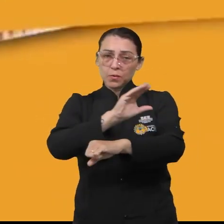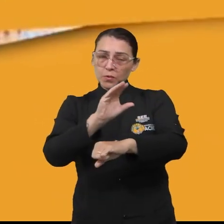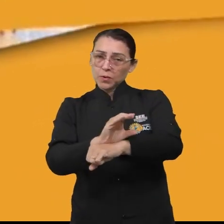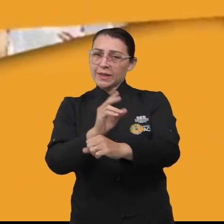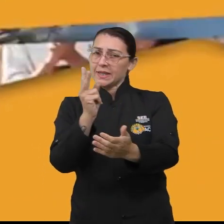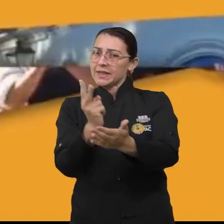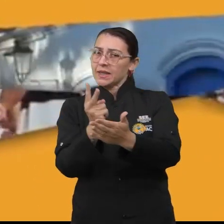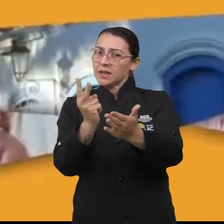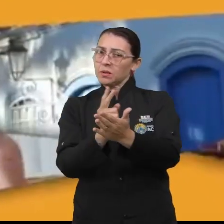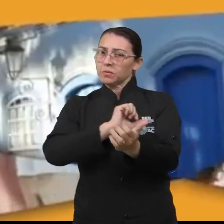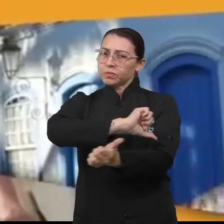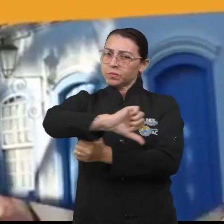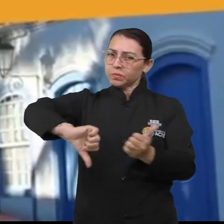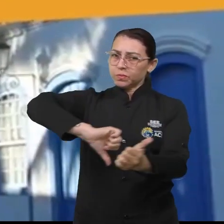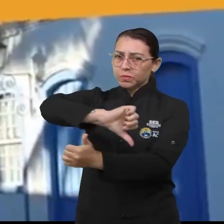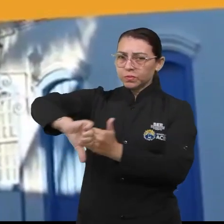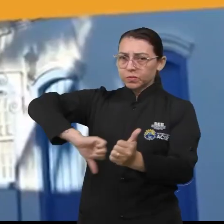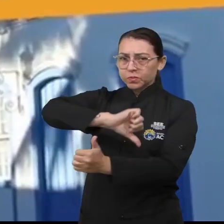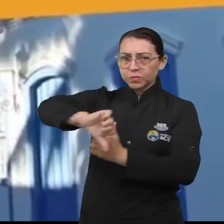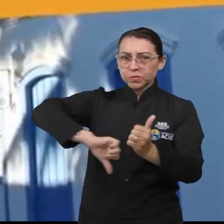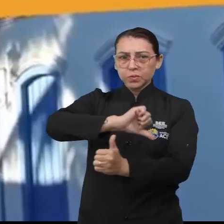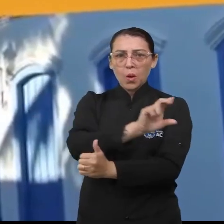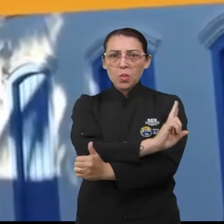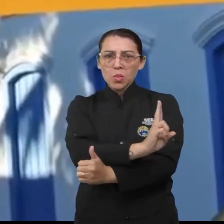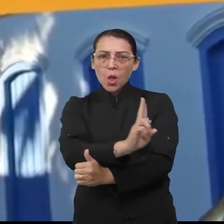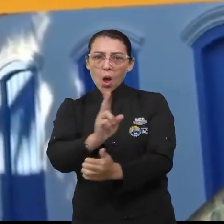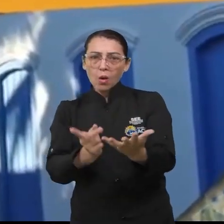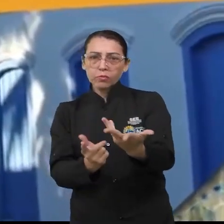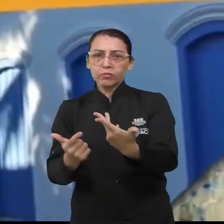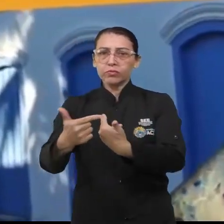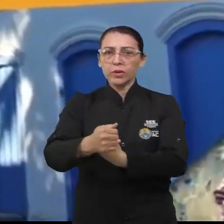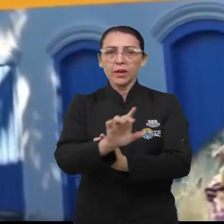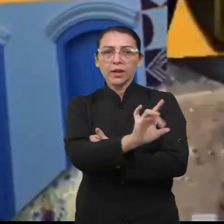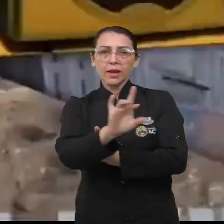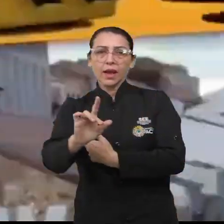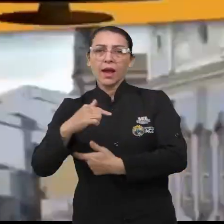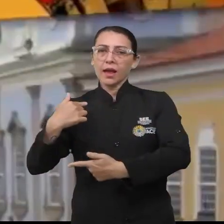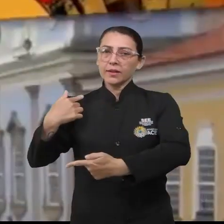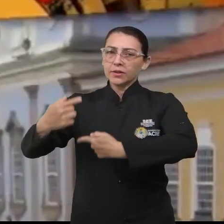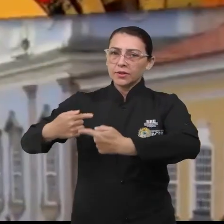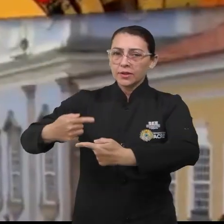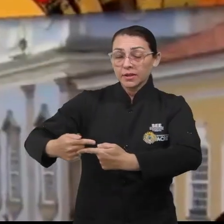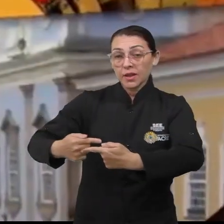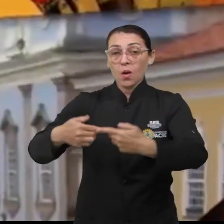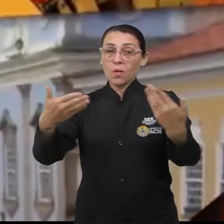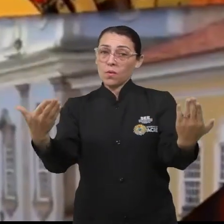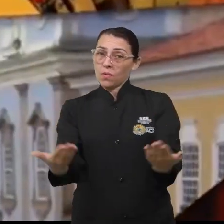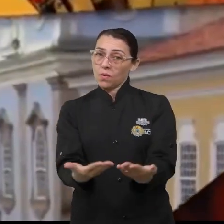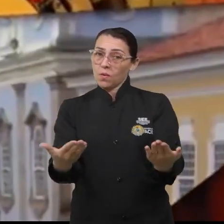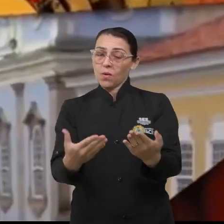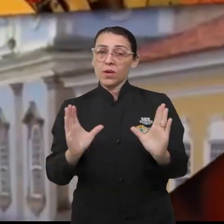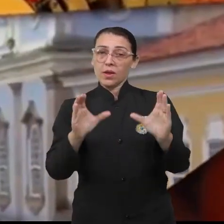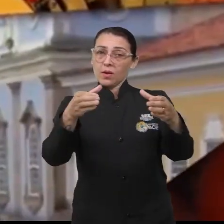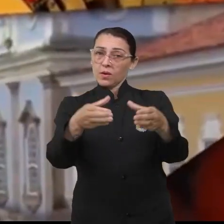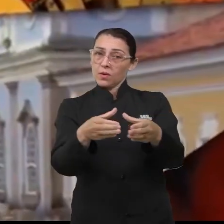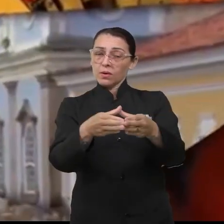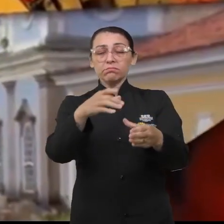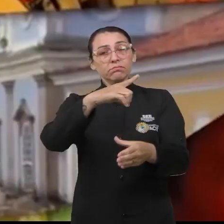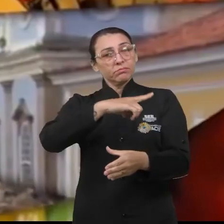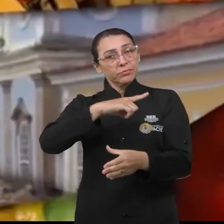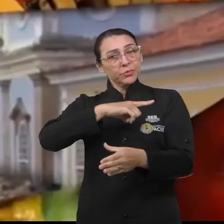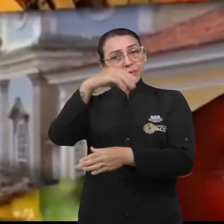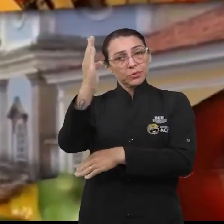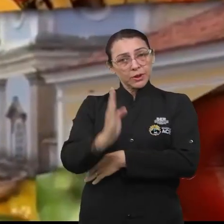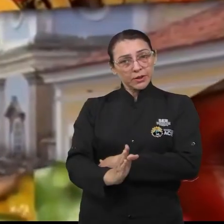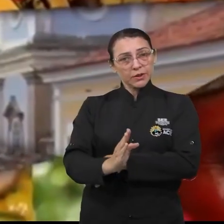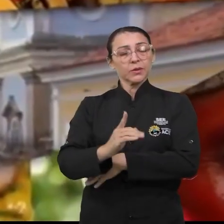sempre em transformação, recebe novos elementos a cada geração. Atualmente, as comunidades existentes no